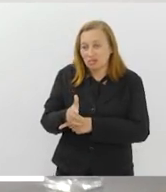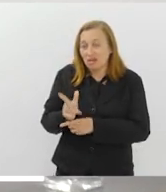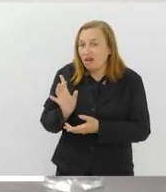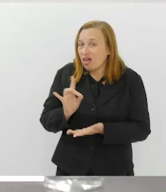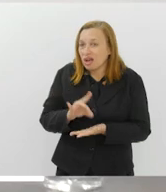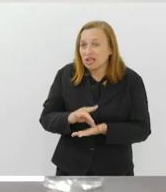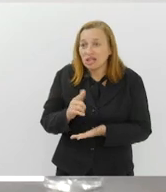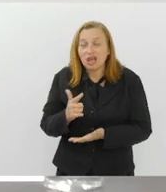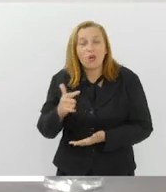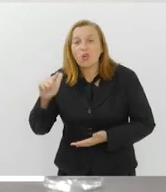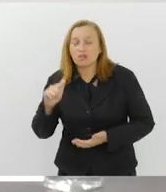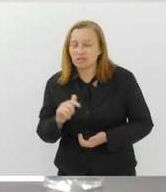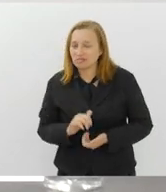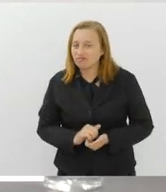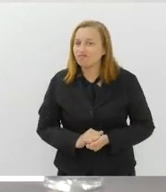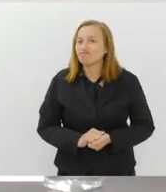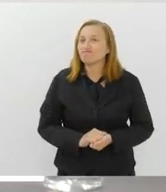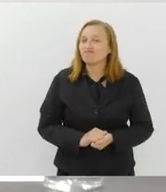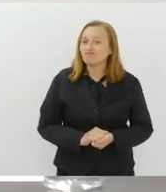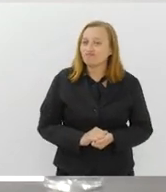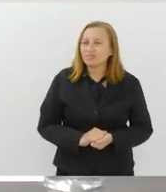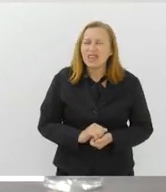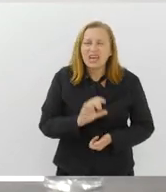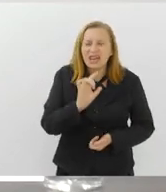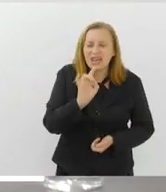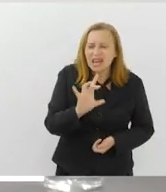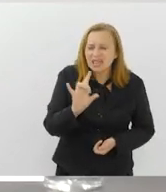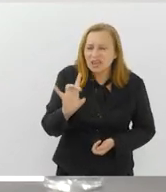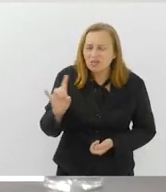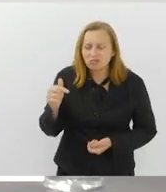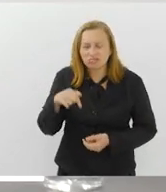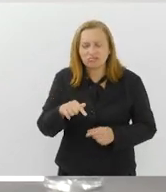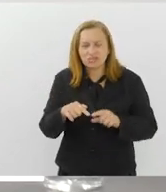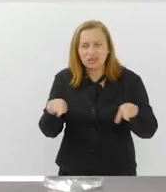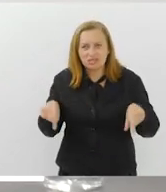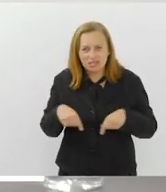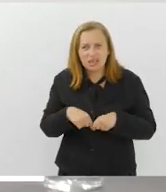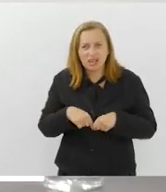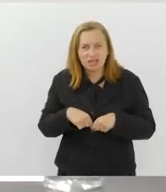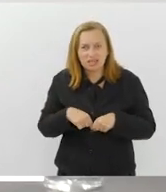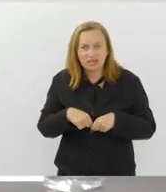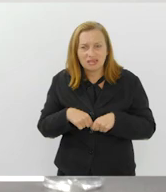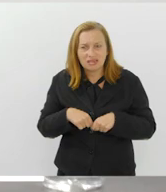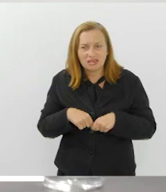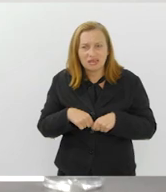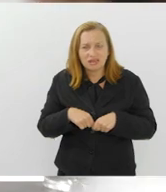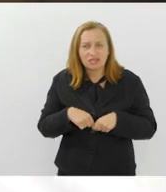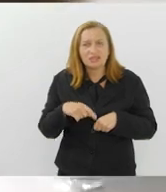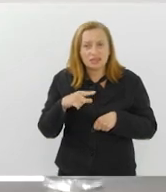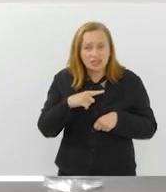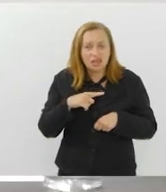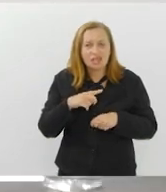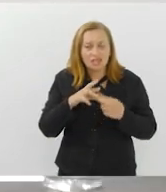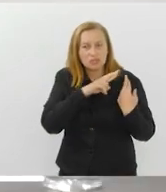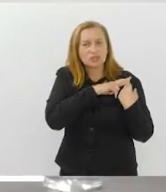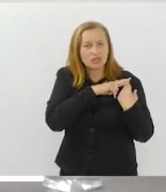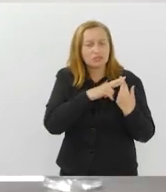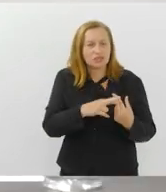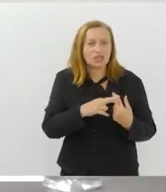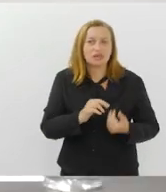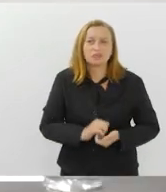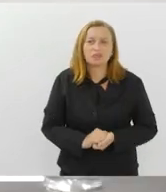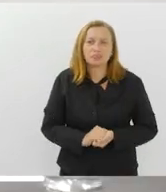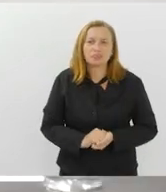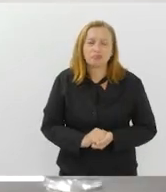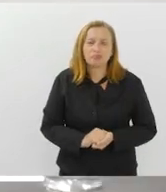é uma outra totalmente diferente, em que cada um aqui nessa sala, cada um aqui nessa sala tem a sua responsabilidade. Como